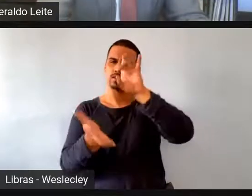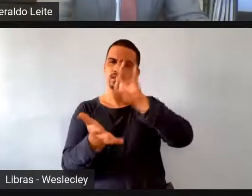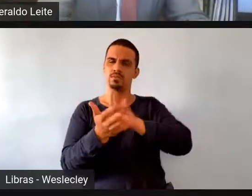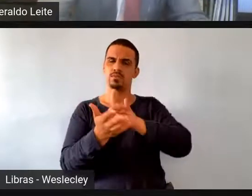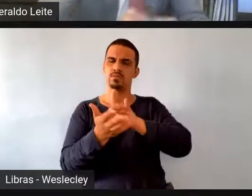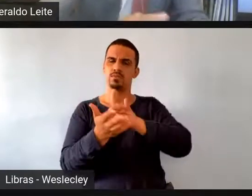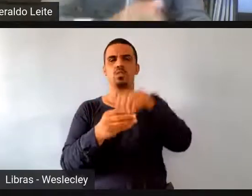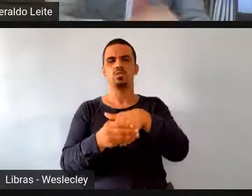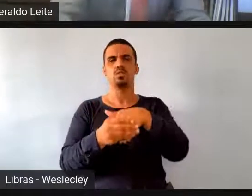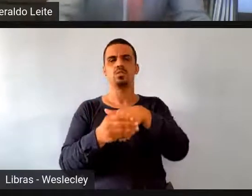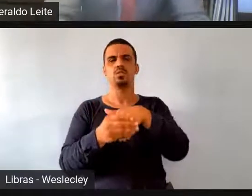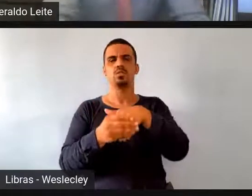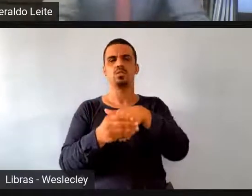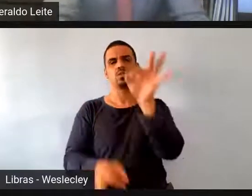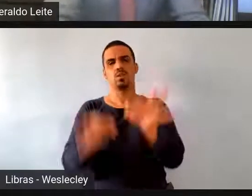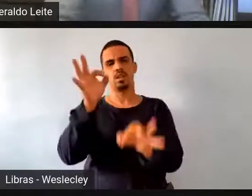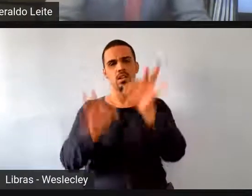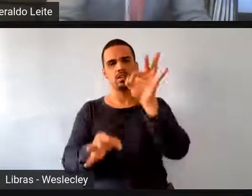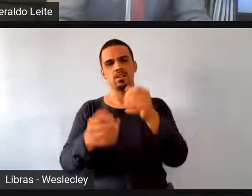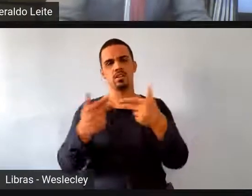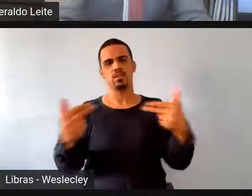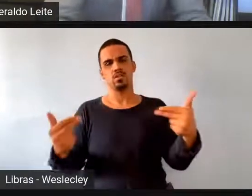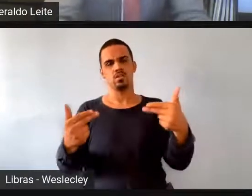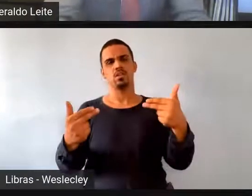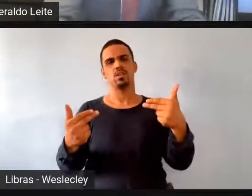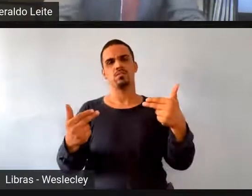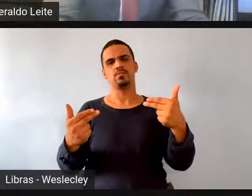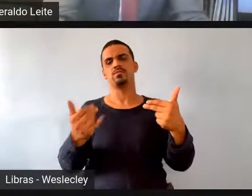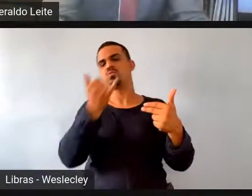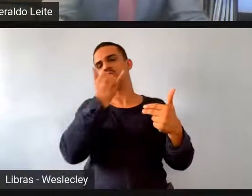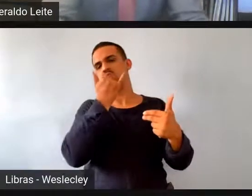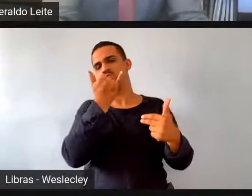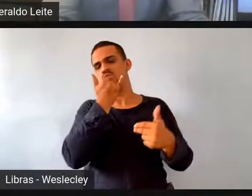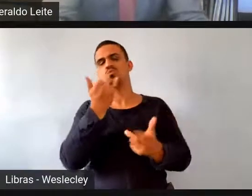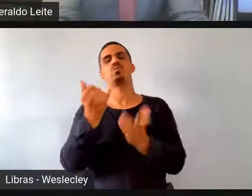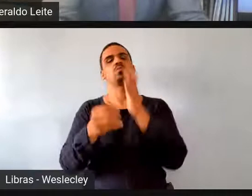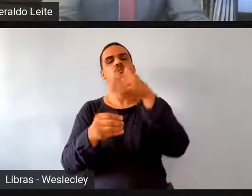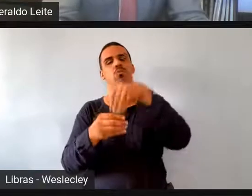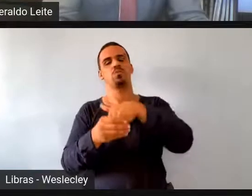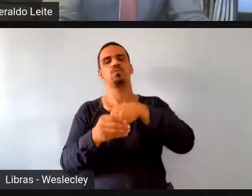eleitoral? É a primeira questão desse nosso segundo bloco. A Elvira,